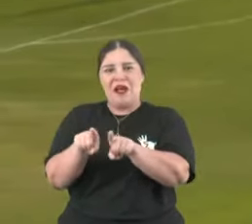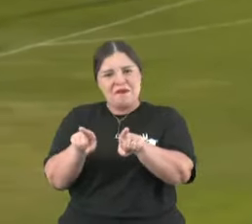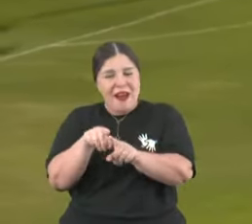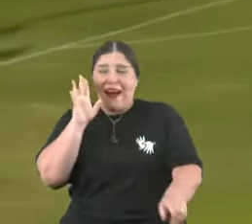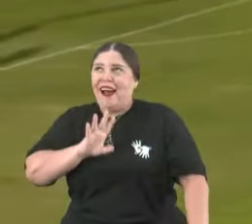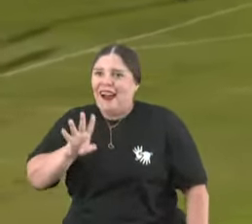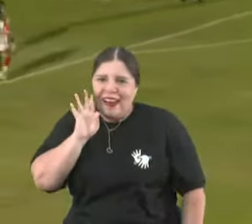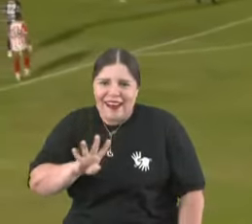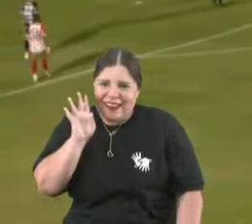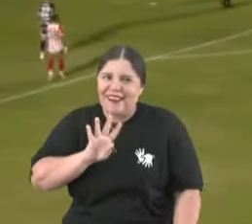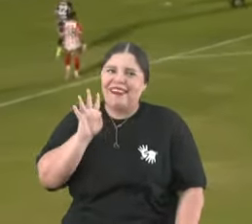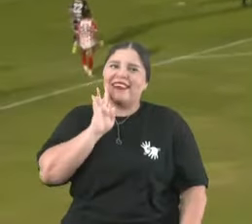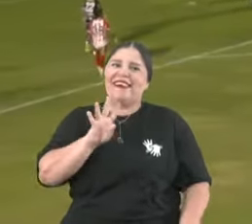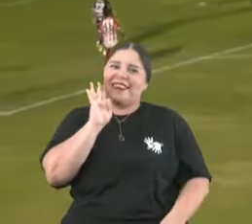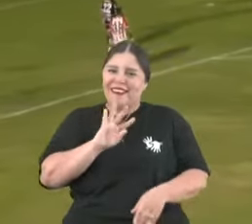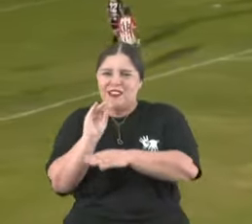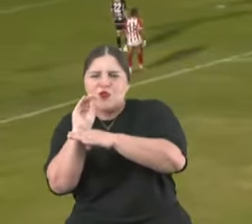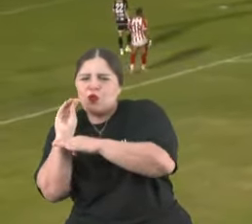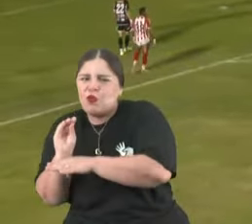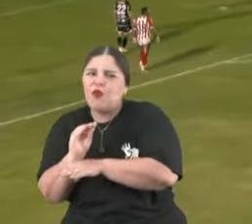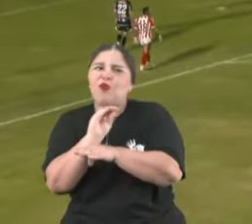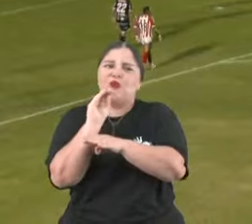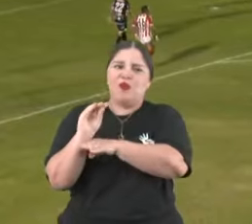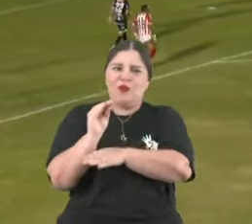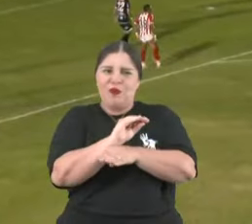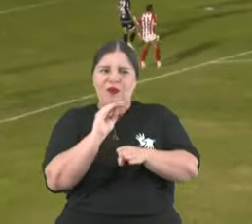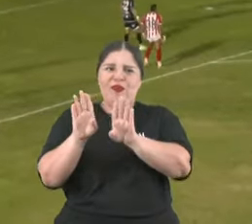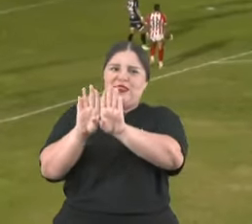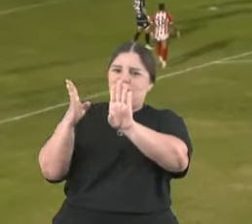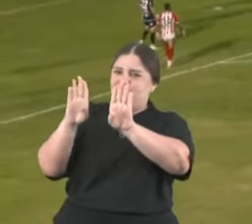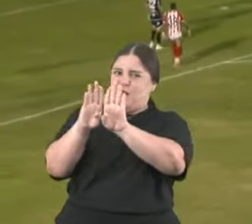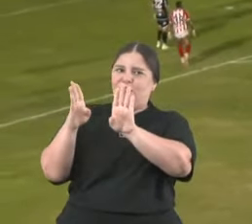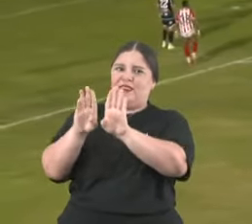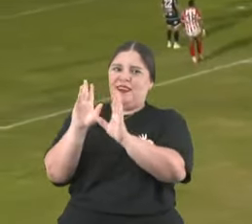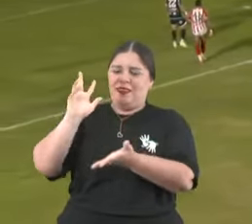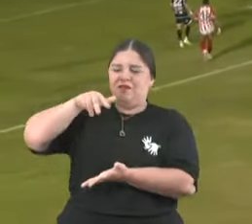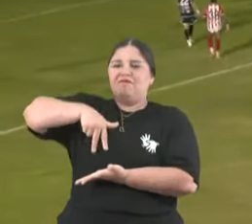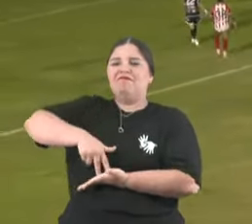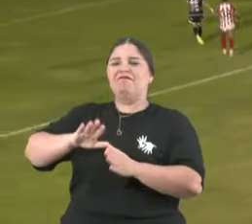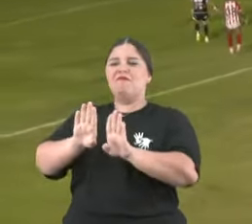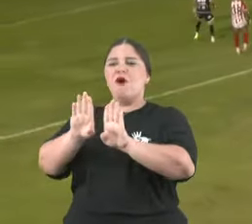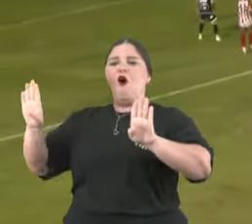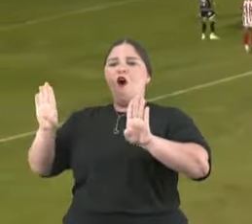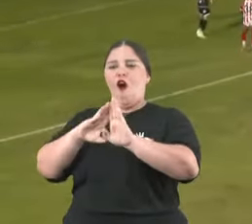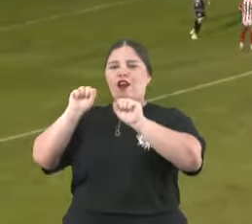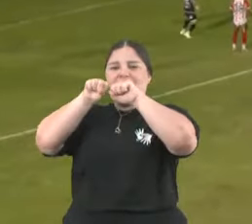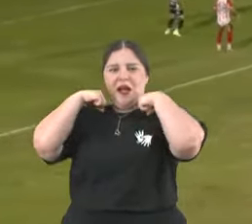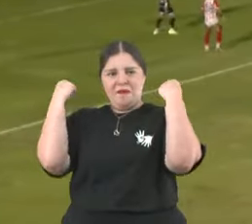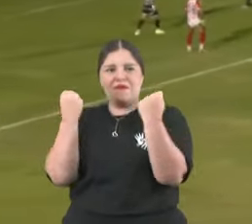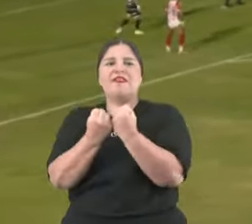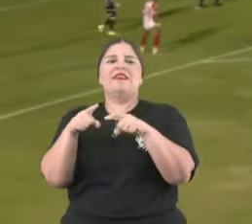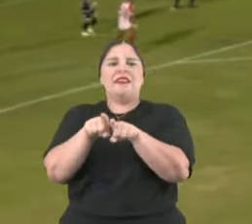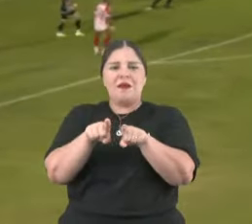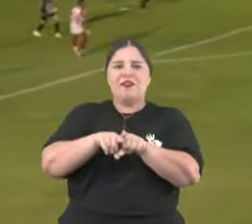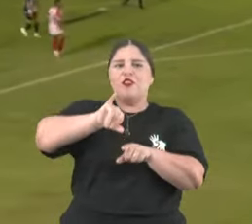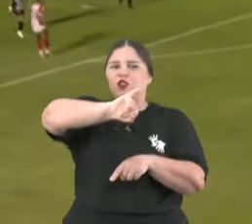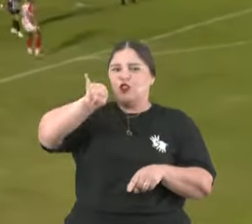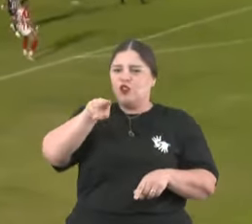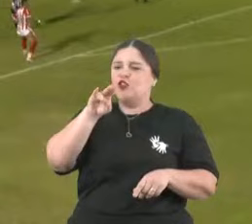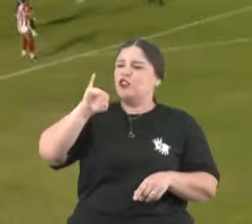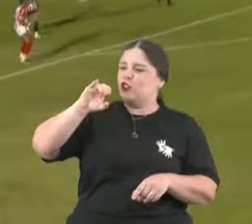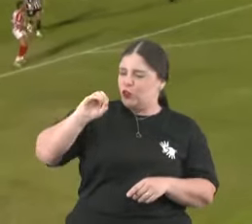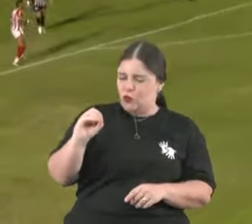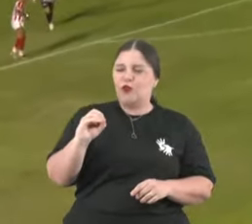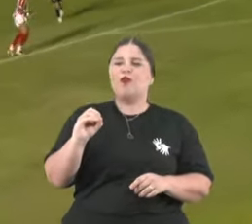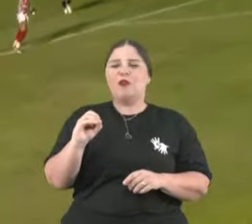seu patrimônio. Lá na portaria do estádio, rapaz. Repelé. O Kiko e o Júnior. Não é o Zinho, não, né? Não,